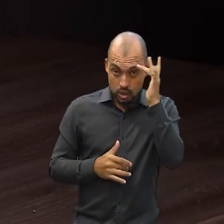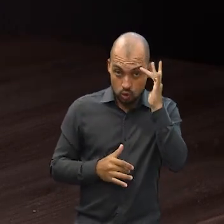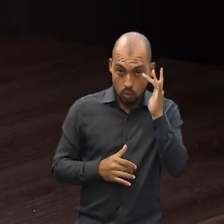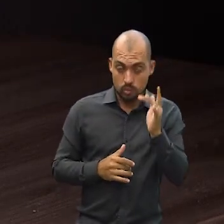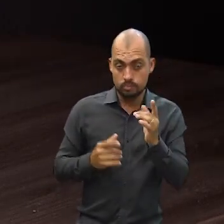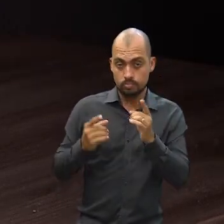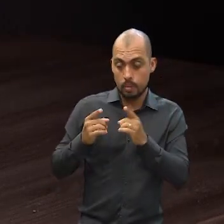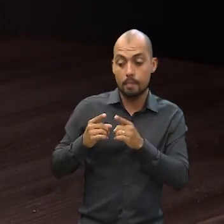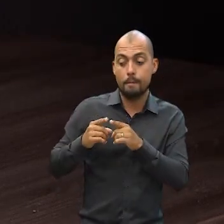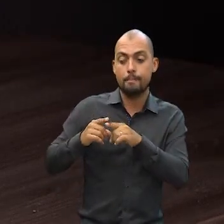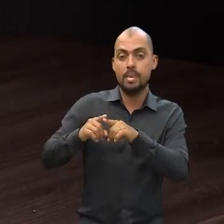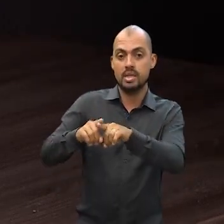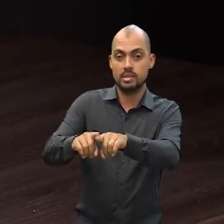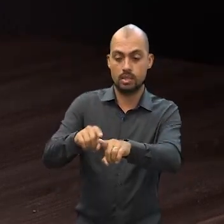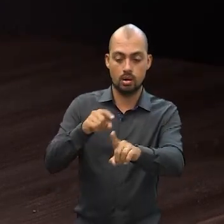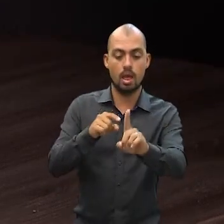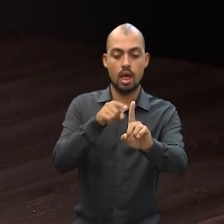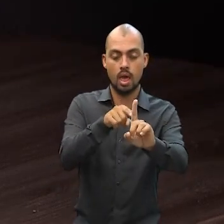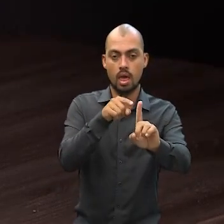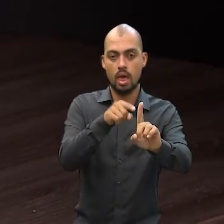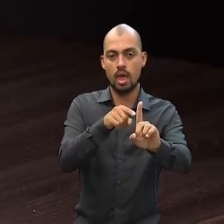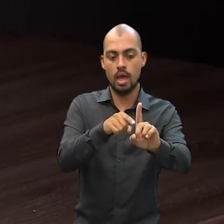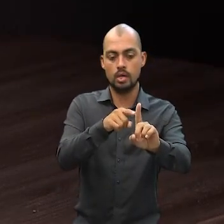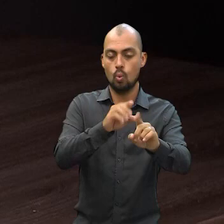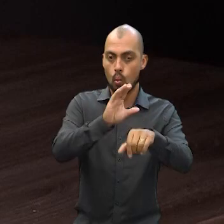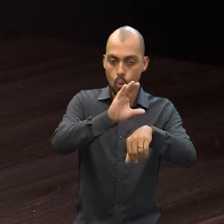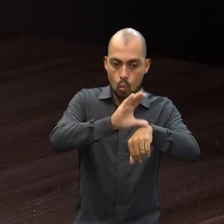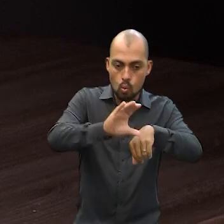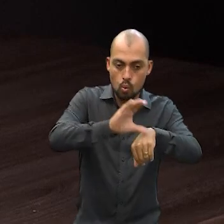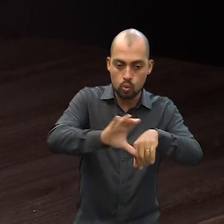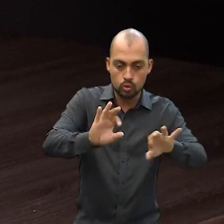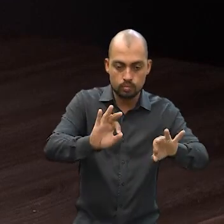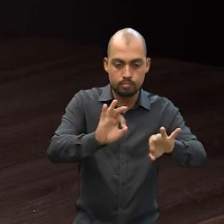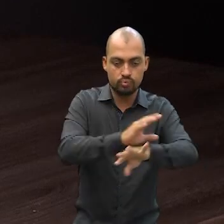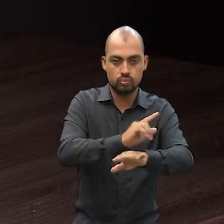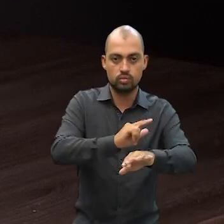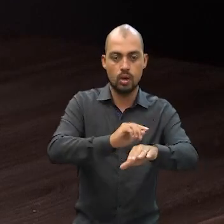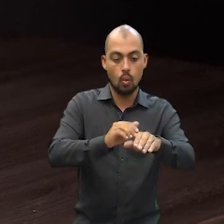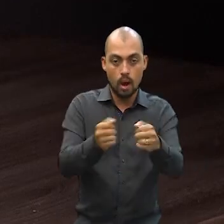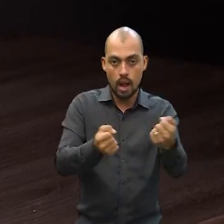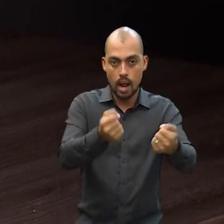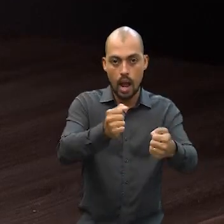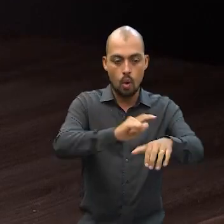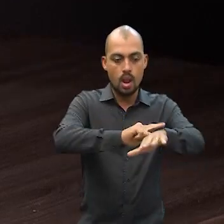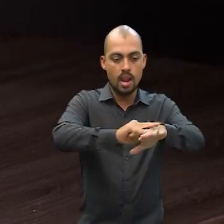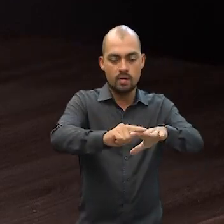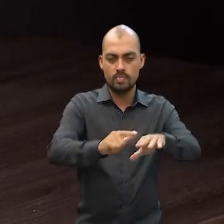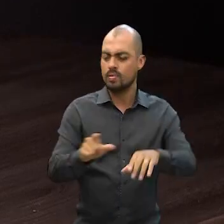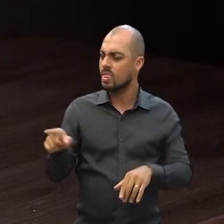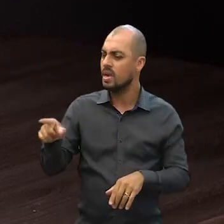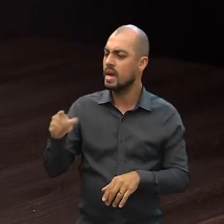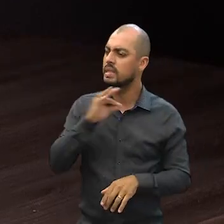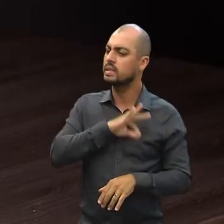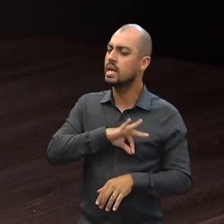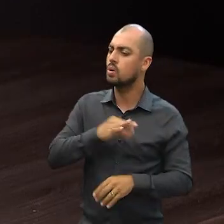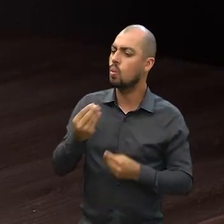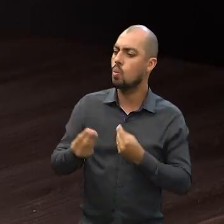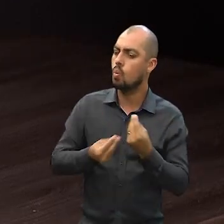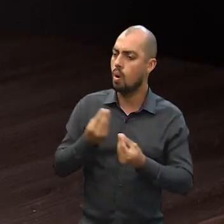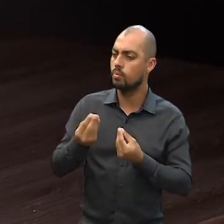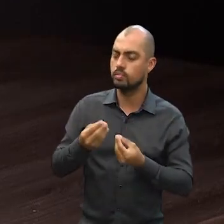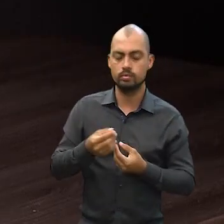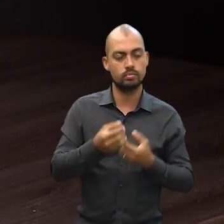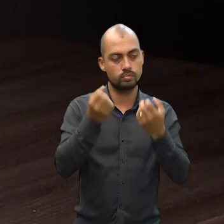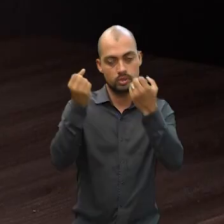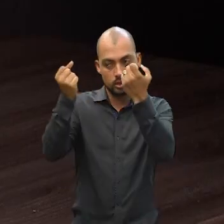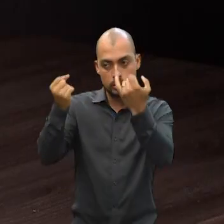o curso, vai e lava o carro. E aí, como que ela recebe? Ela recebe pelo aplicativo também? Conta um